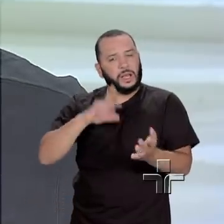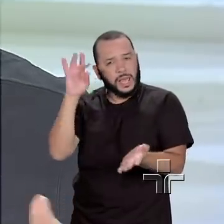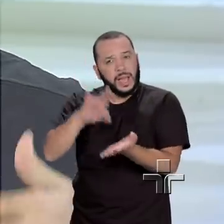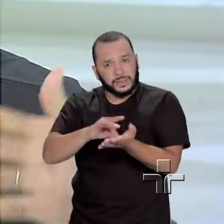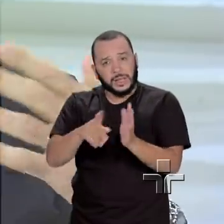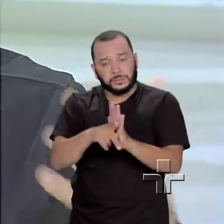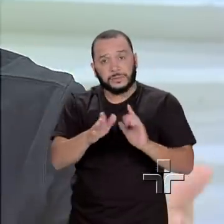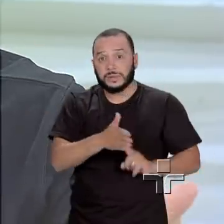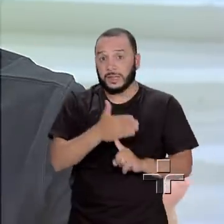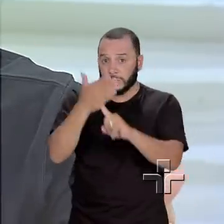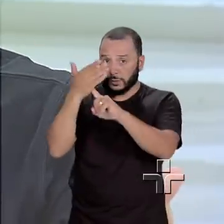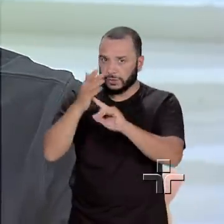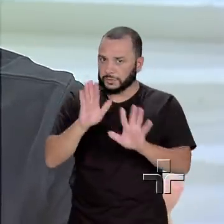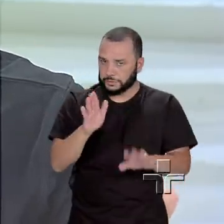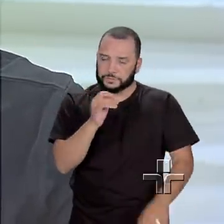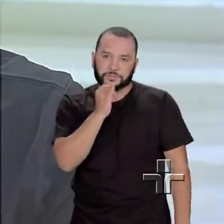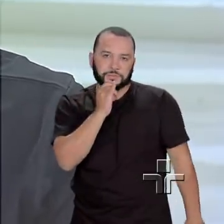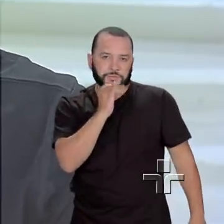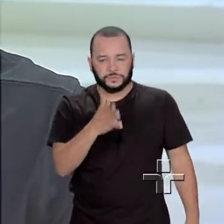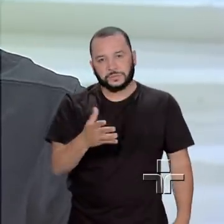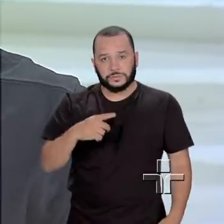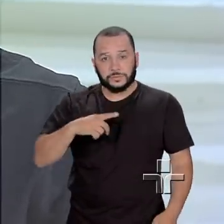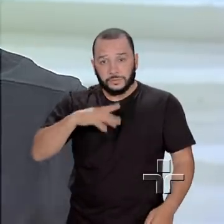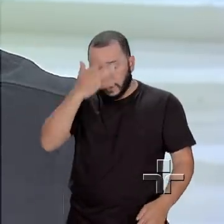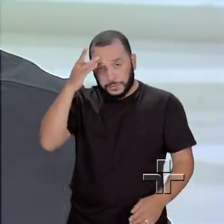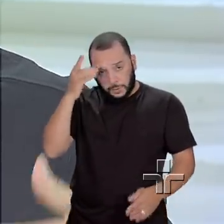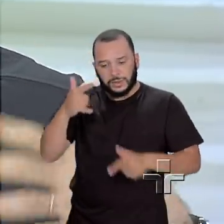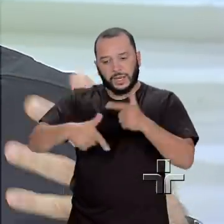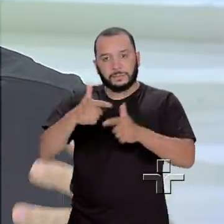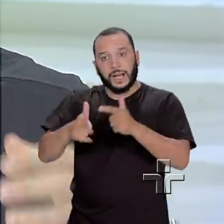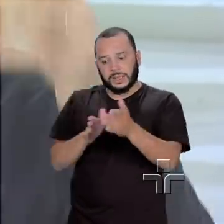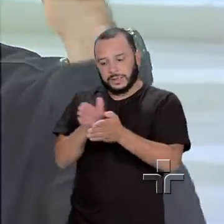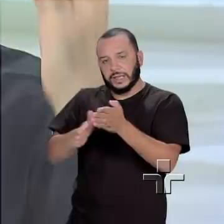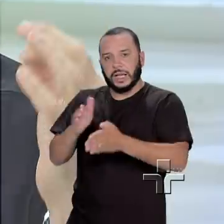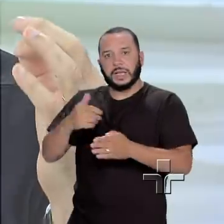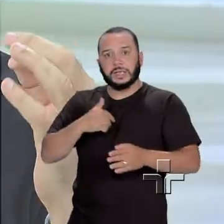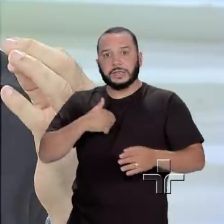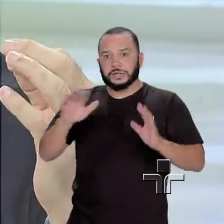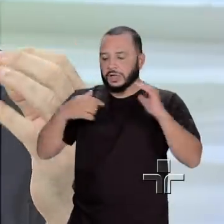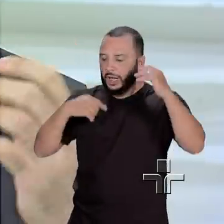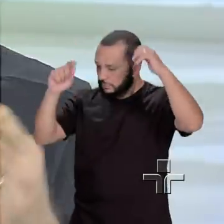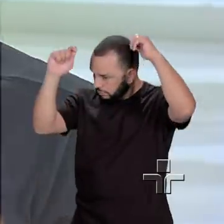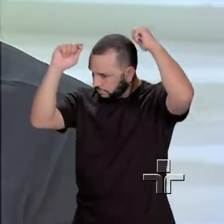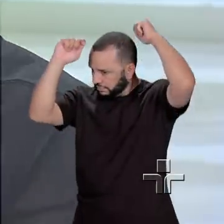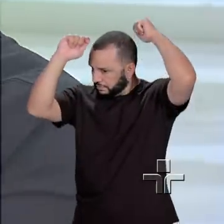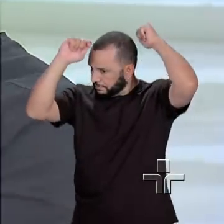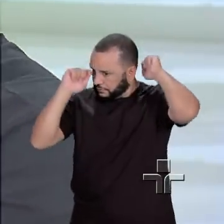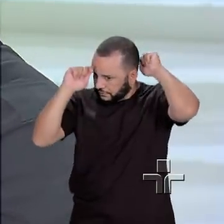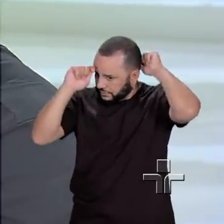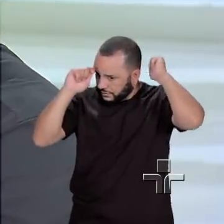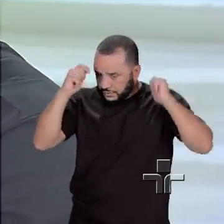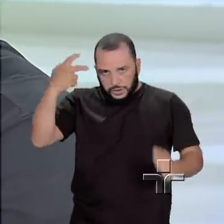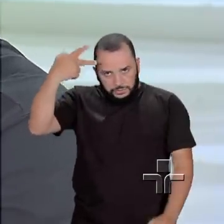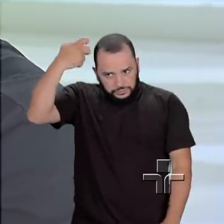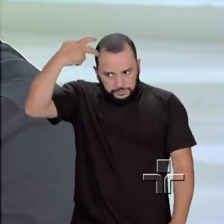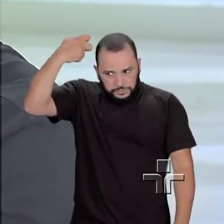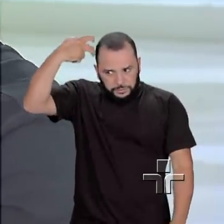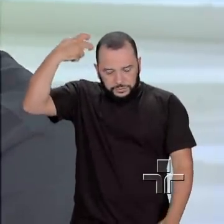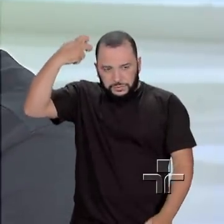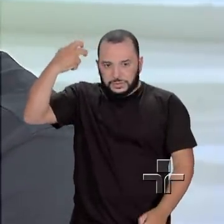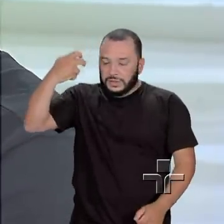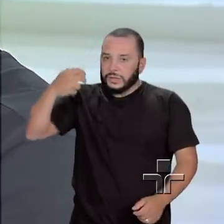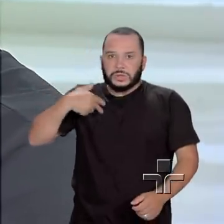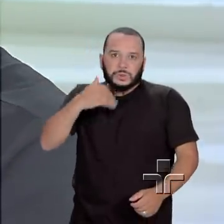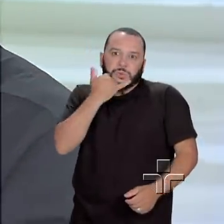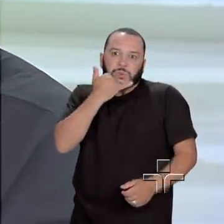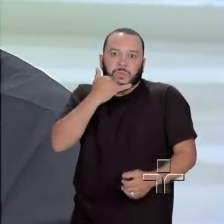possibilitando, por exemplo, que no caso de um condutor de trem que se apresente para trabalhar e bote seu cap e não passe pelo teste de